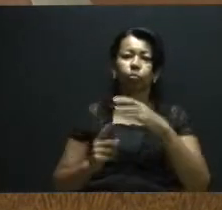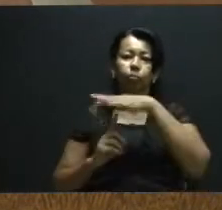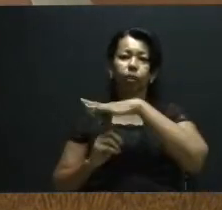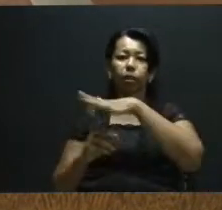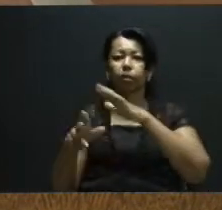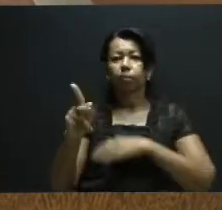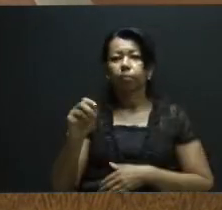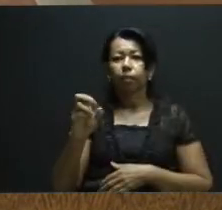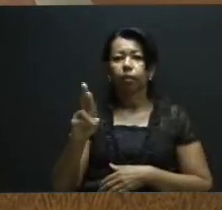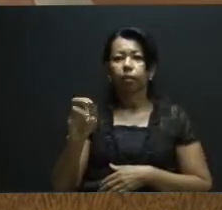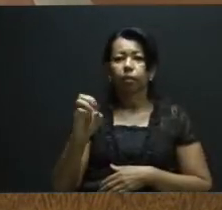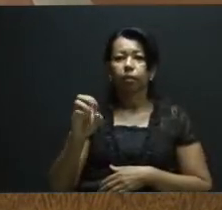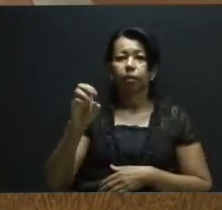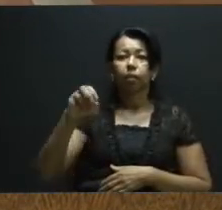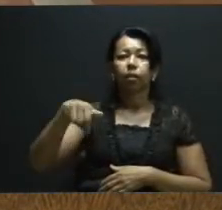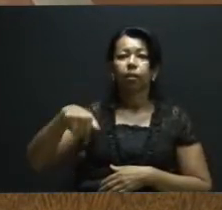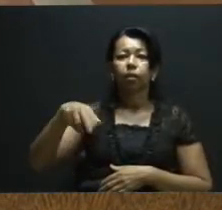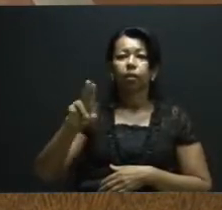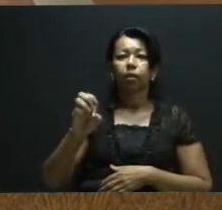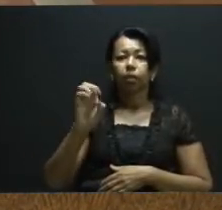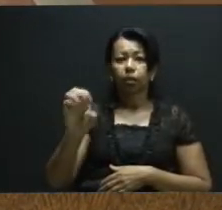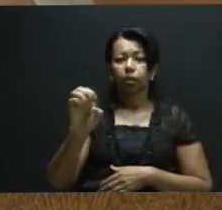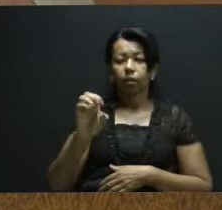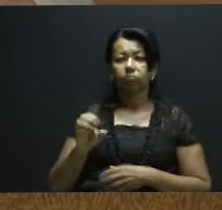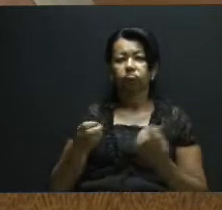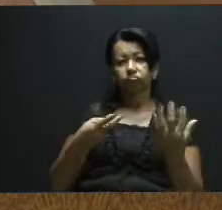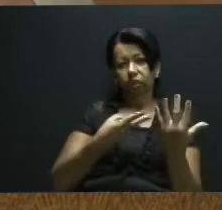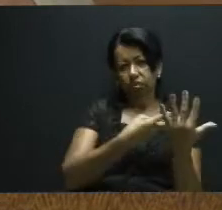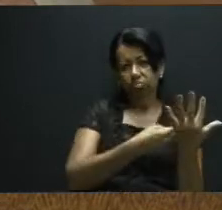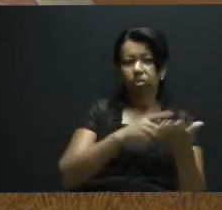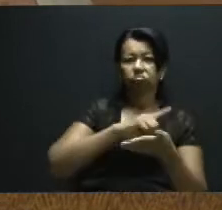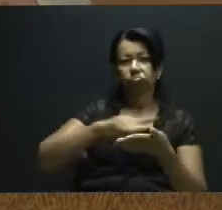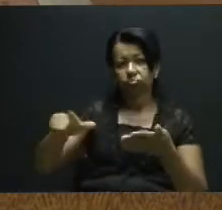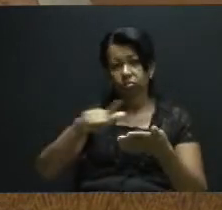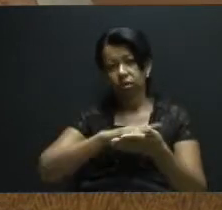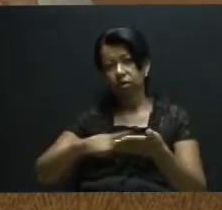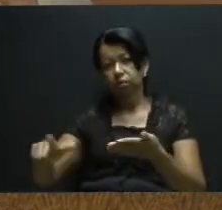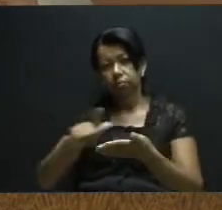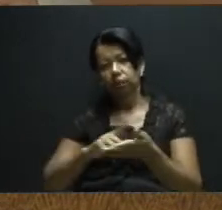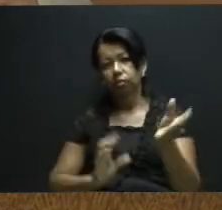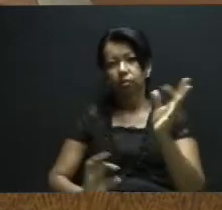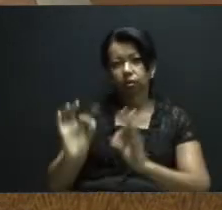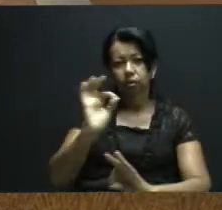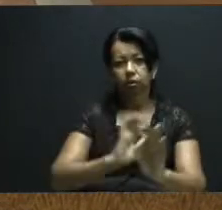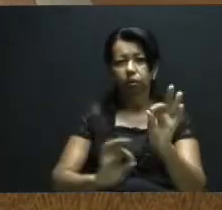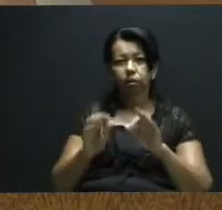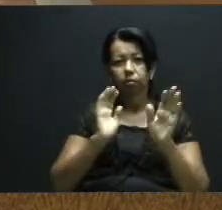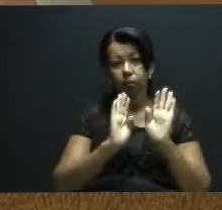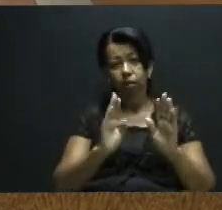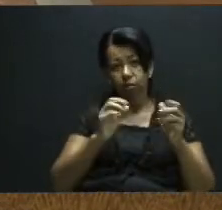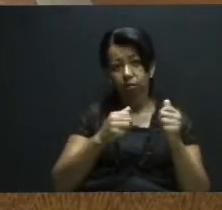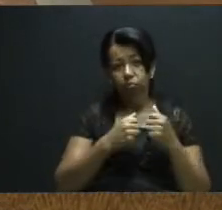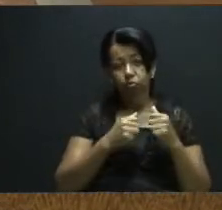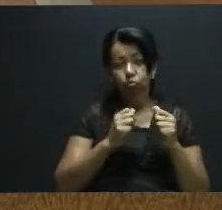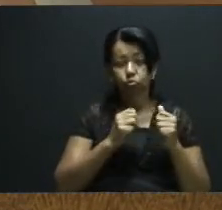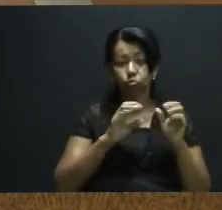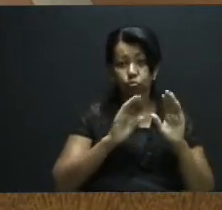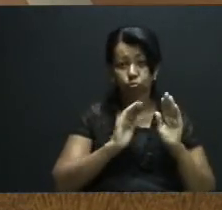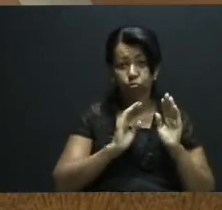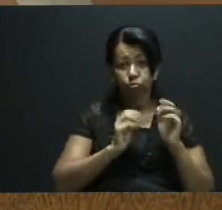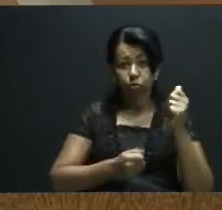tais como roçagem do mato a tensão do campo organização do estacionamento e vias de acesso